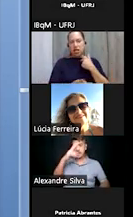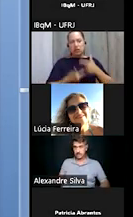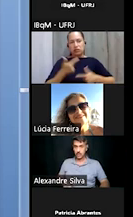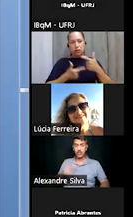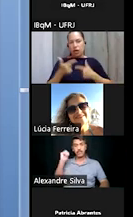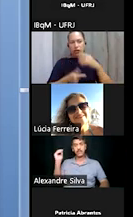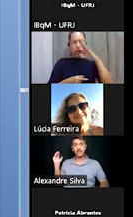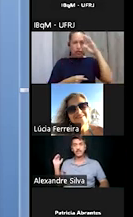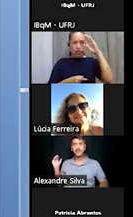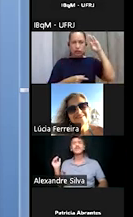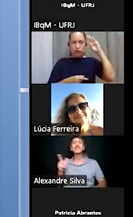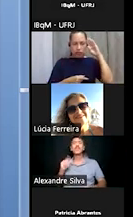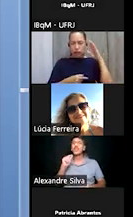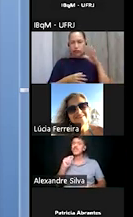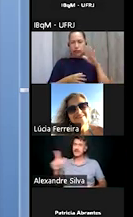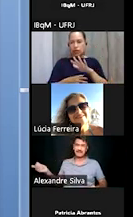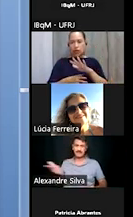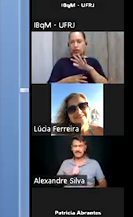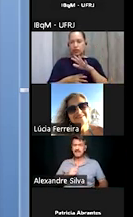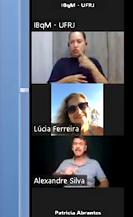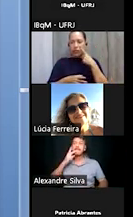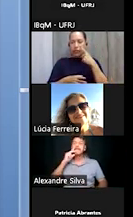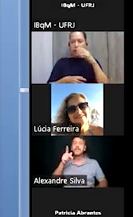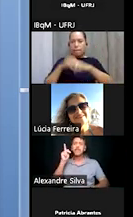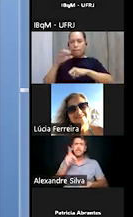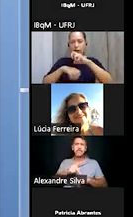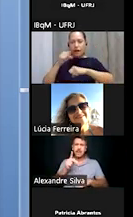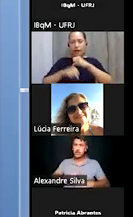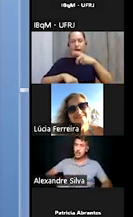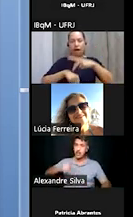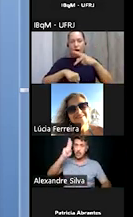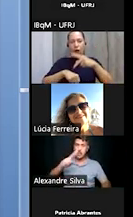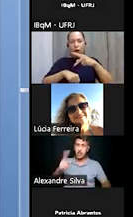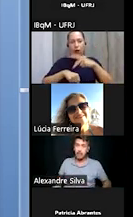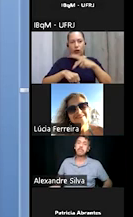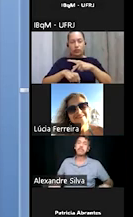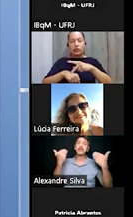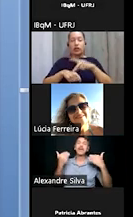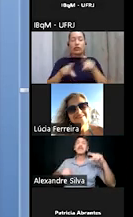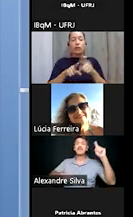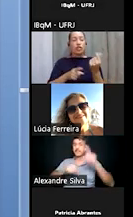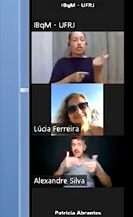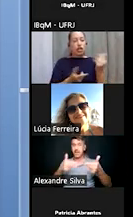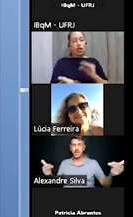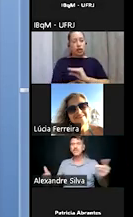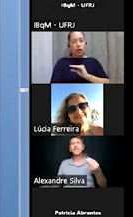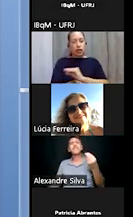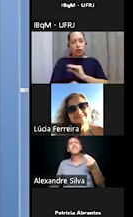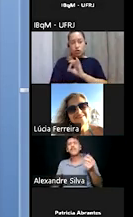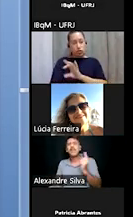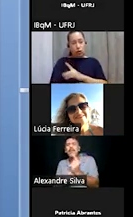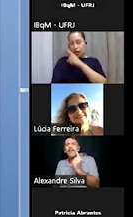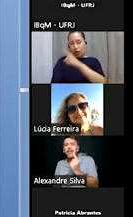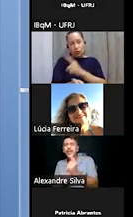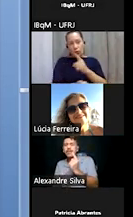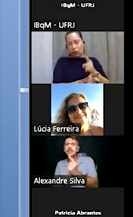de revolver o volume de rocha necessário e de ter os recursos necessários simplesmente para poder encontrar